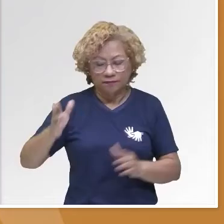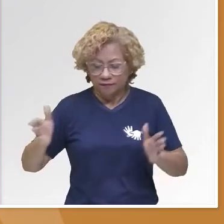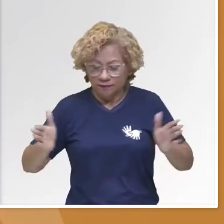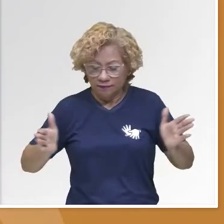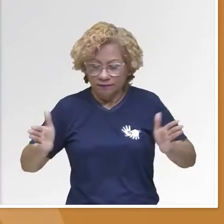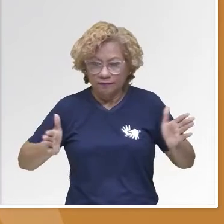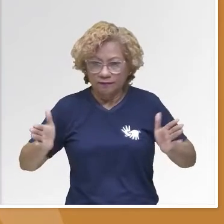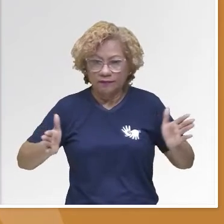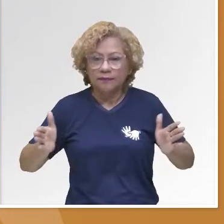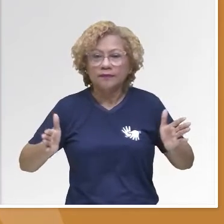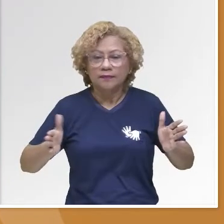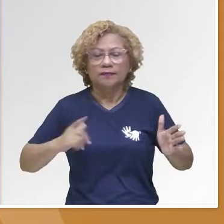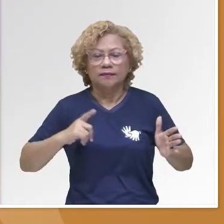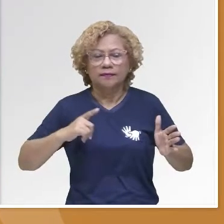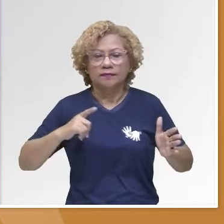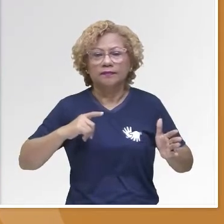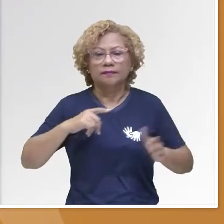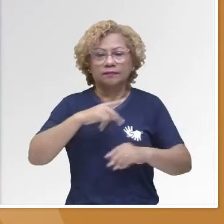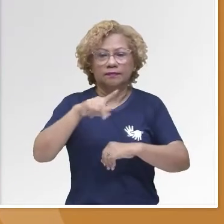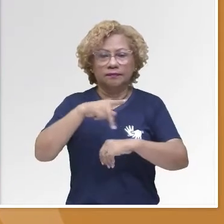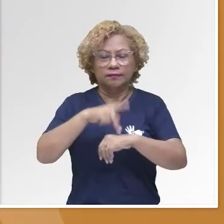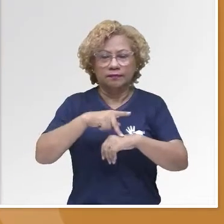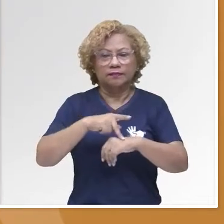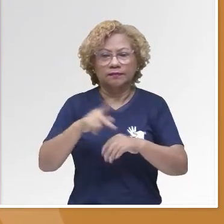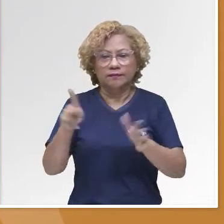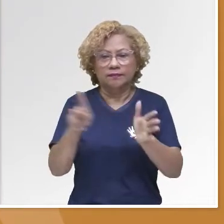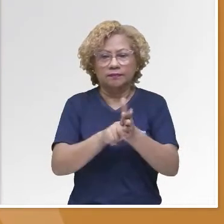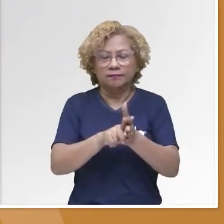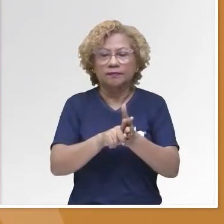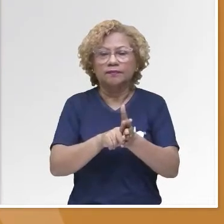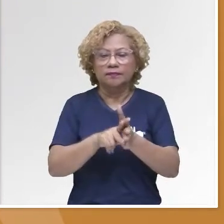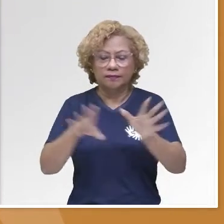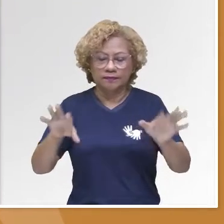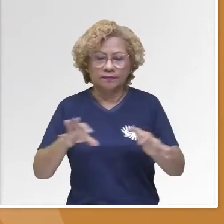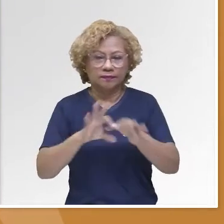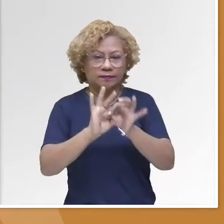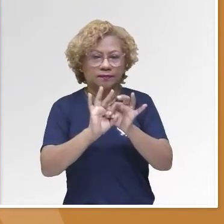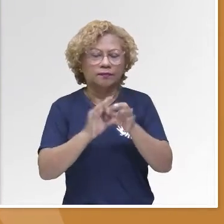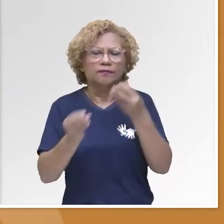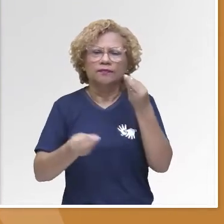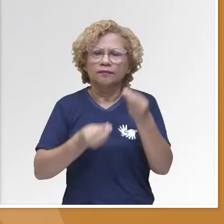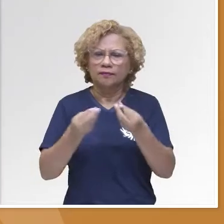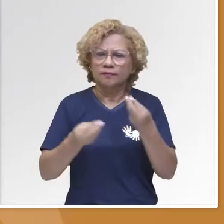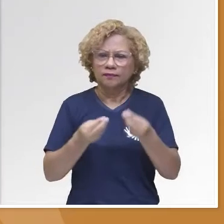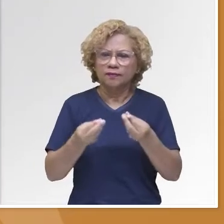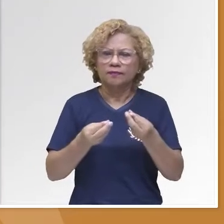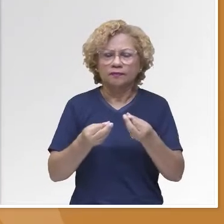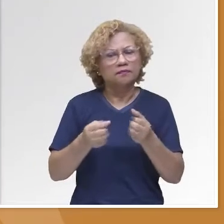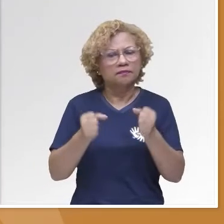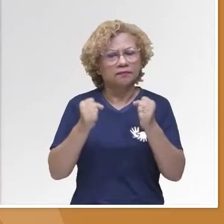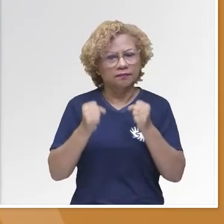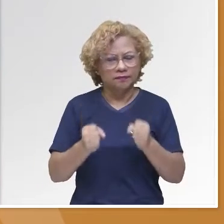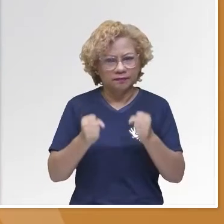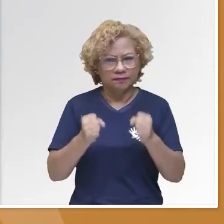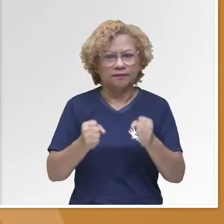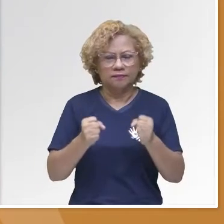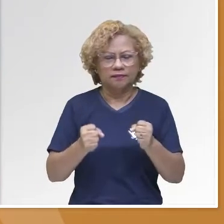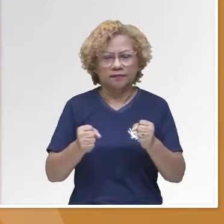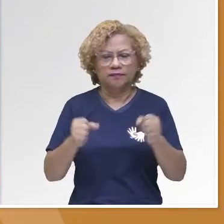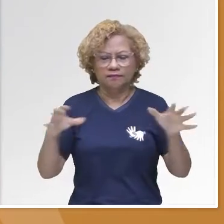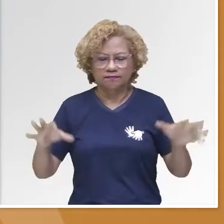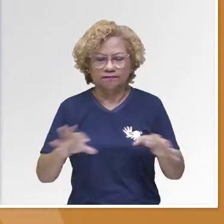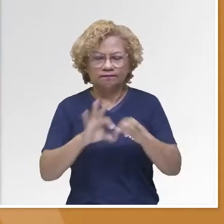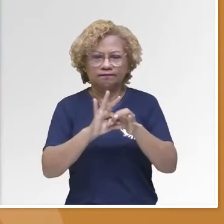né, eles começam a voltar a ter o seu próprio acordo, verificar como que poderia ocorrer este desenvolvimento econômico,